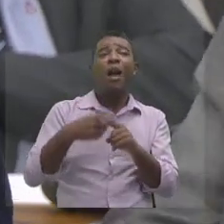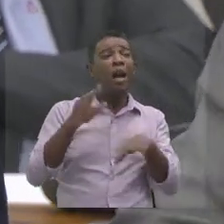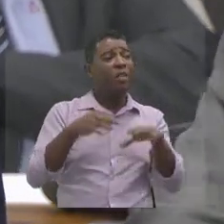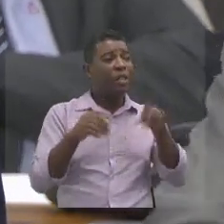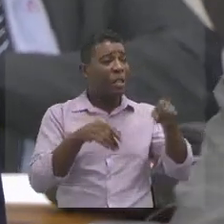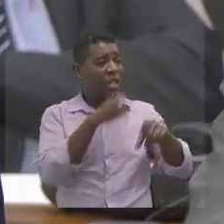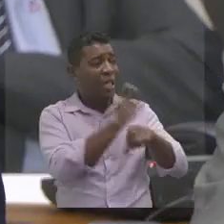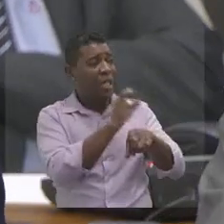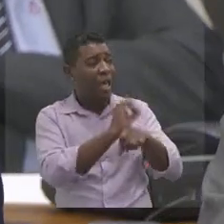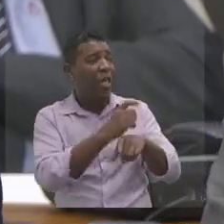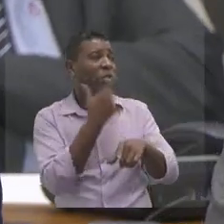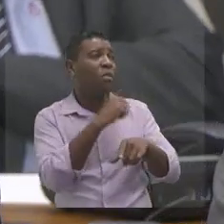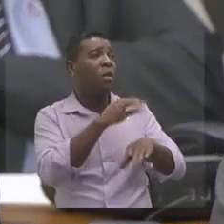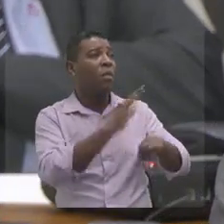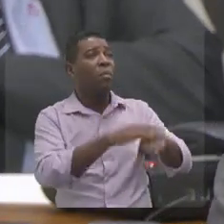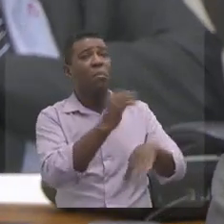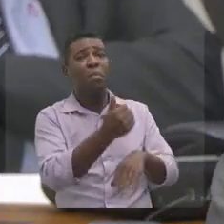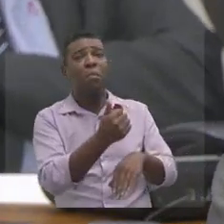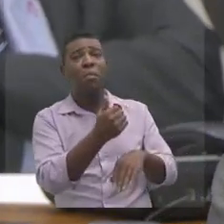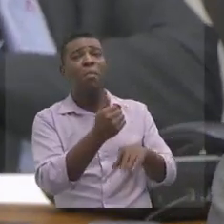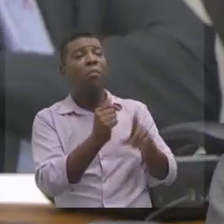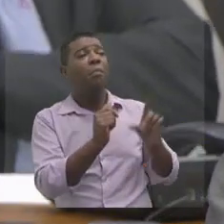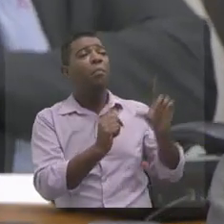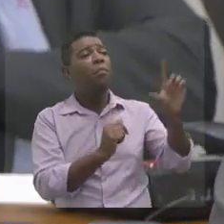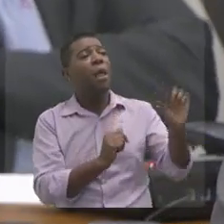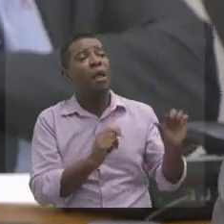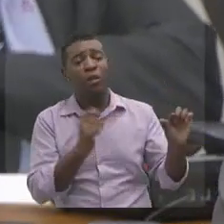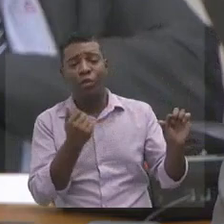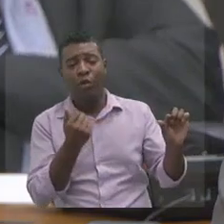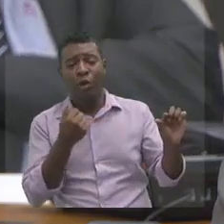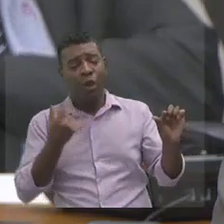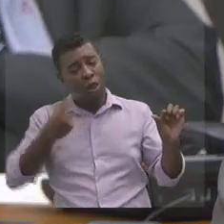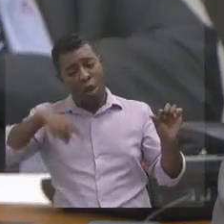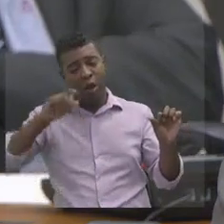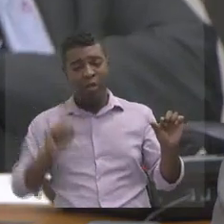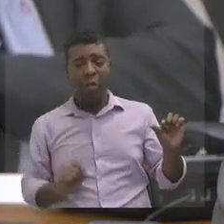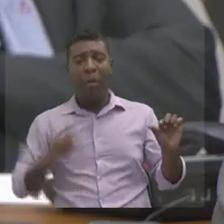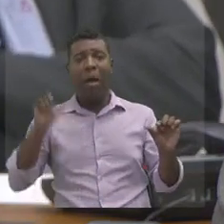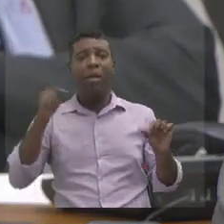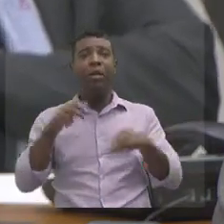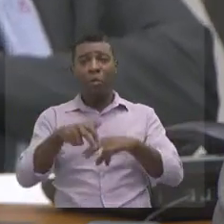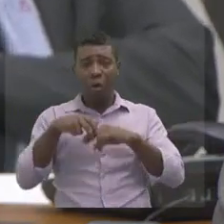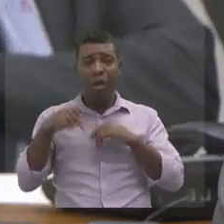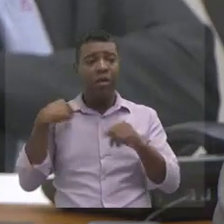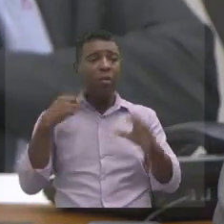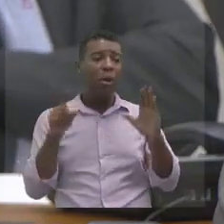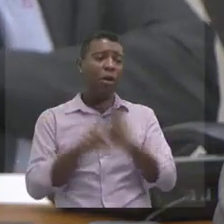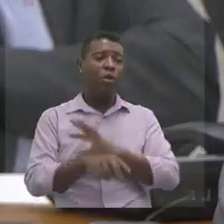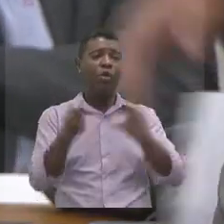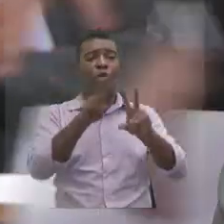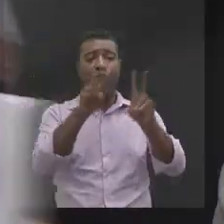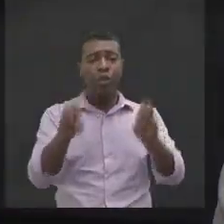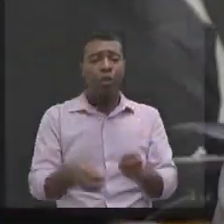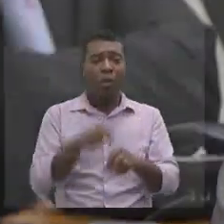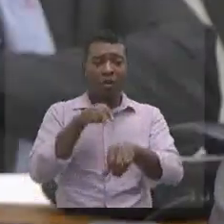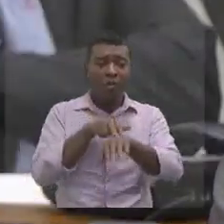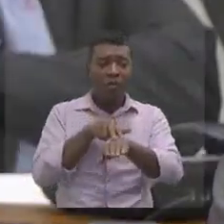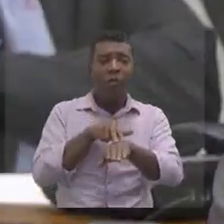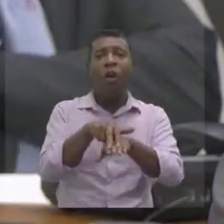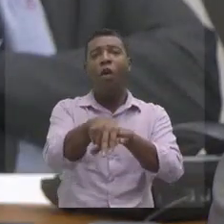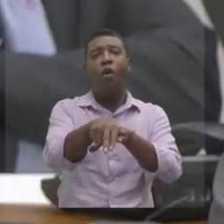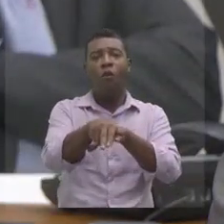que o nosso como São Paulo Rio de Janeiro Bahia e alguns outros por toda minha primeira pergunta sobre ferrovia é a seguinte